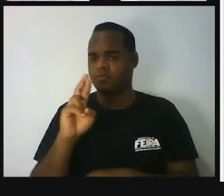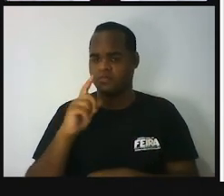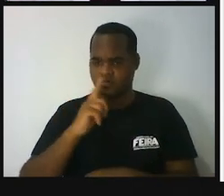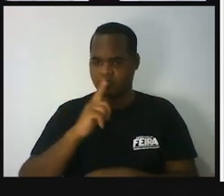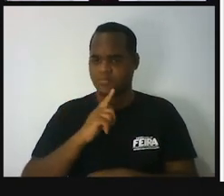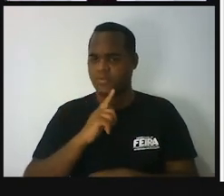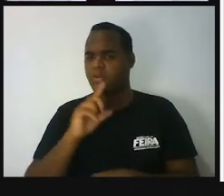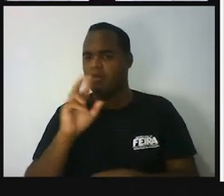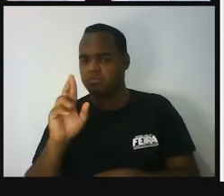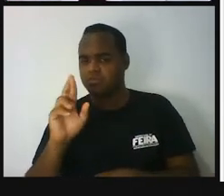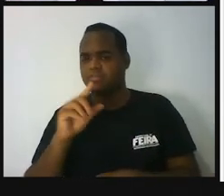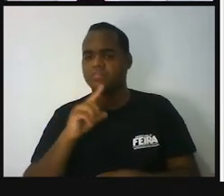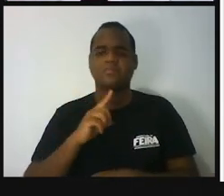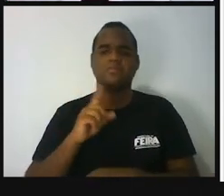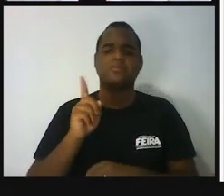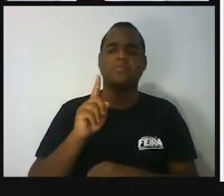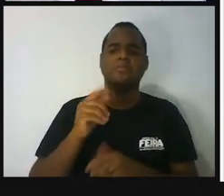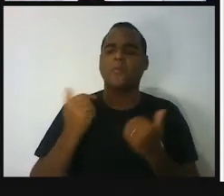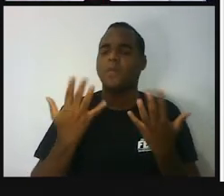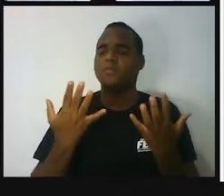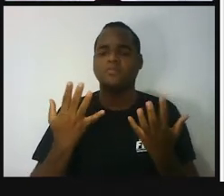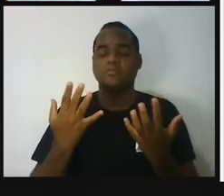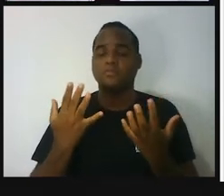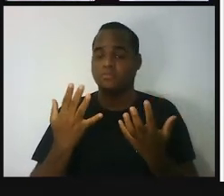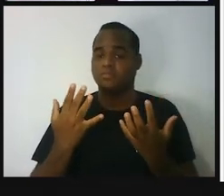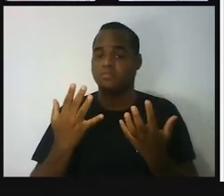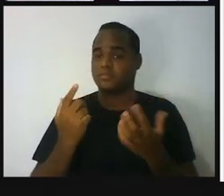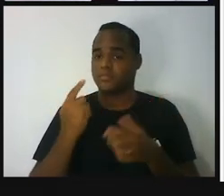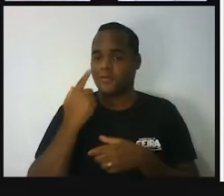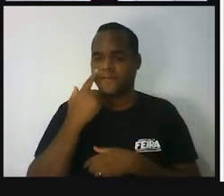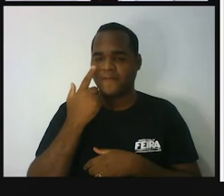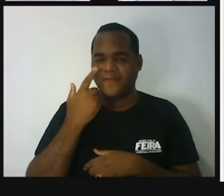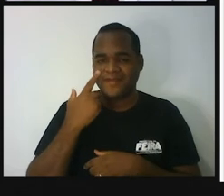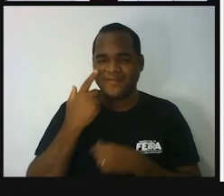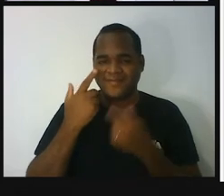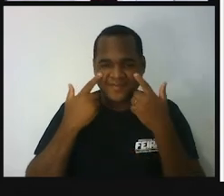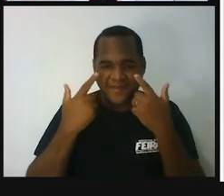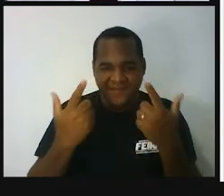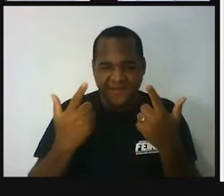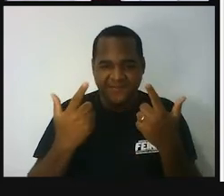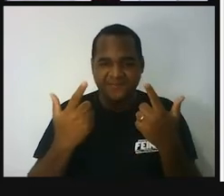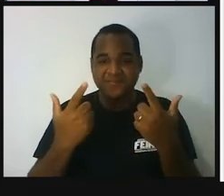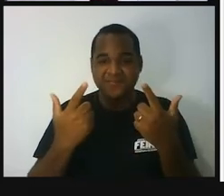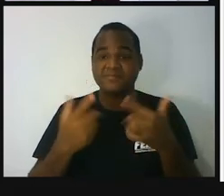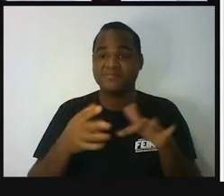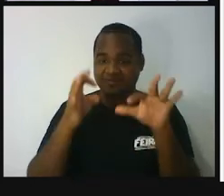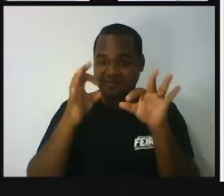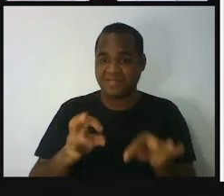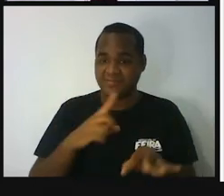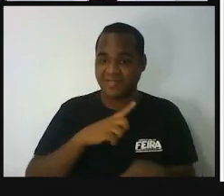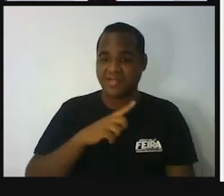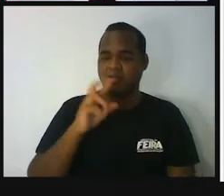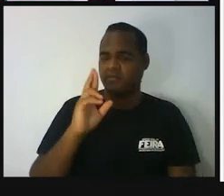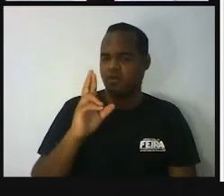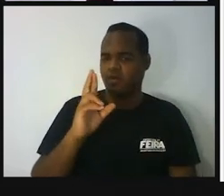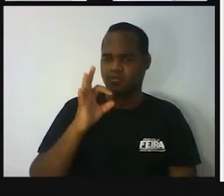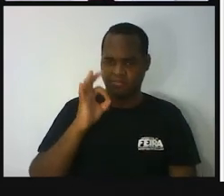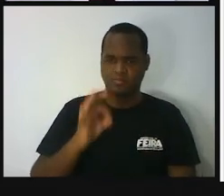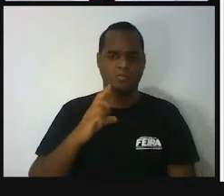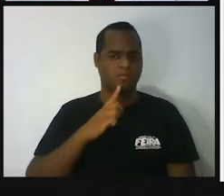que é que você acha? Olhando assim, no olhômetro, será que é regular? E